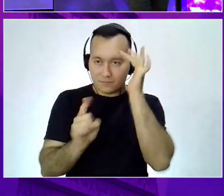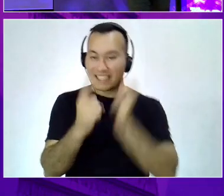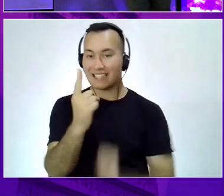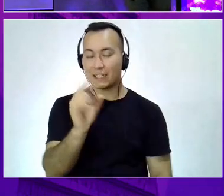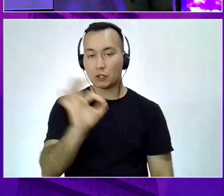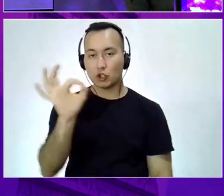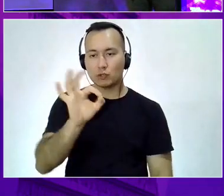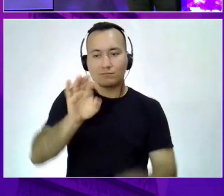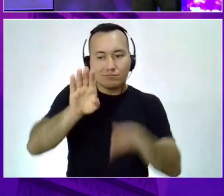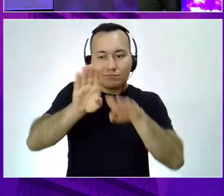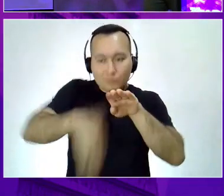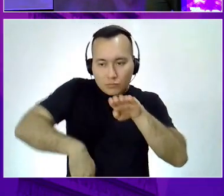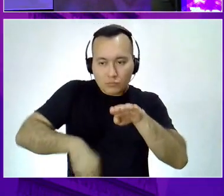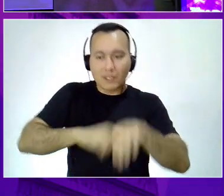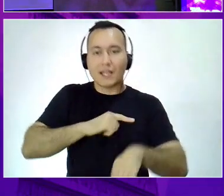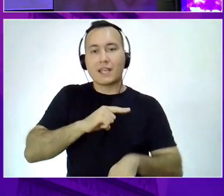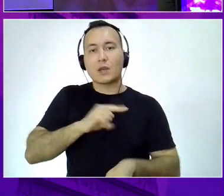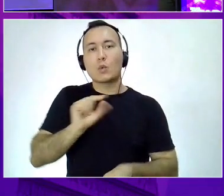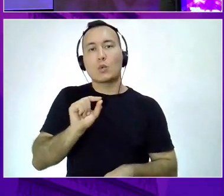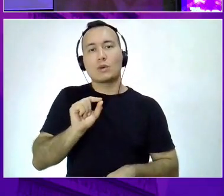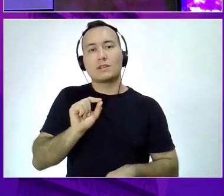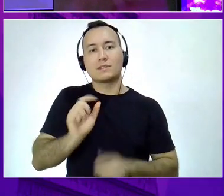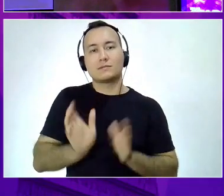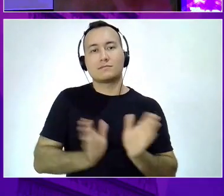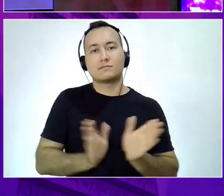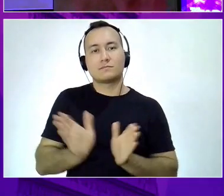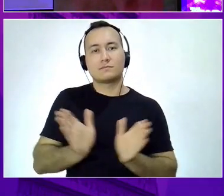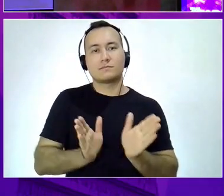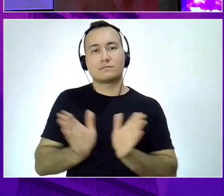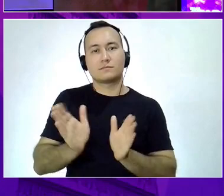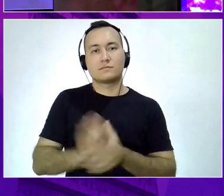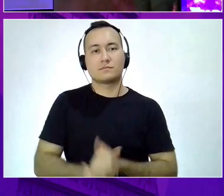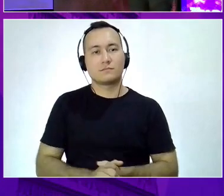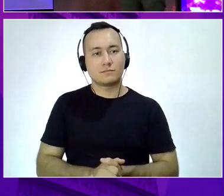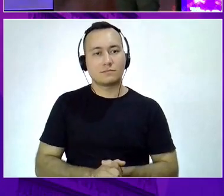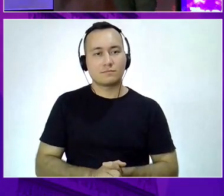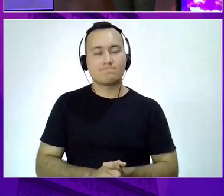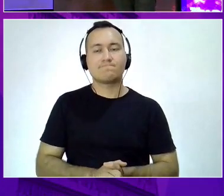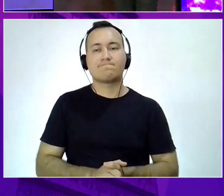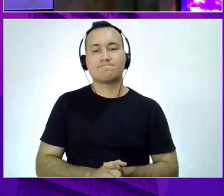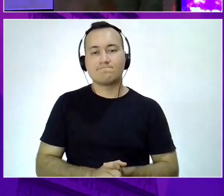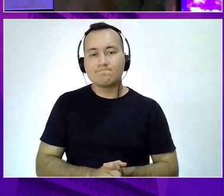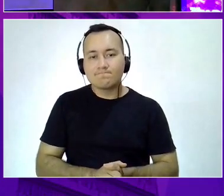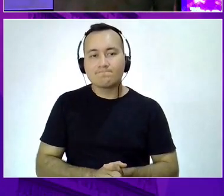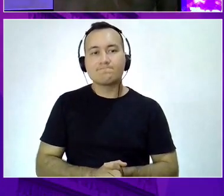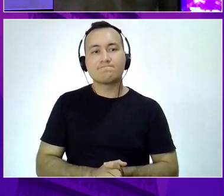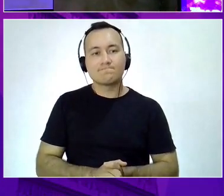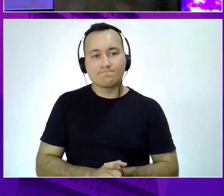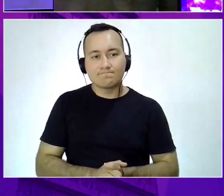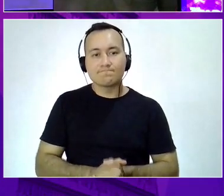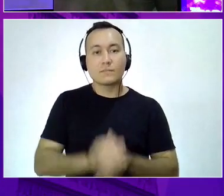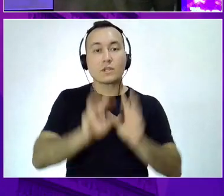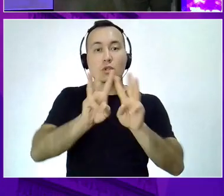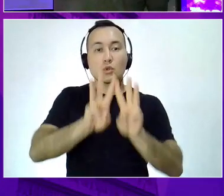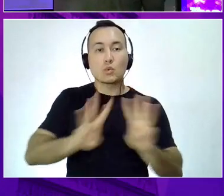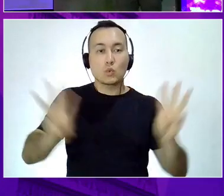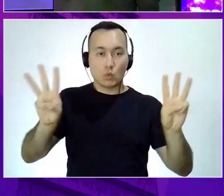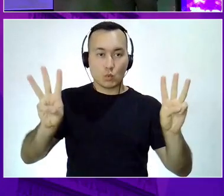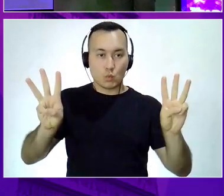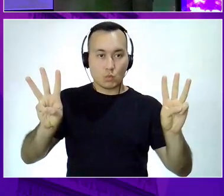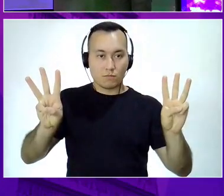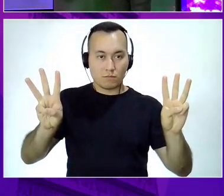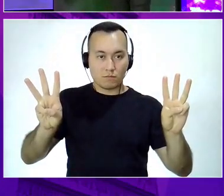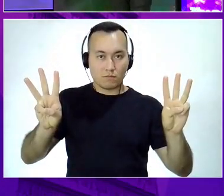acessibilidade aceitável. O que é esse grau de acessibilidade aceitável? A partir do duplo A. Então, a WCAG, que é o